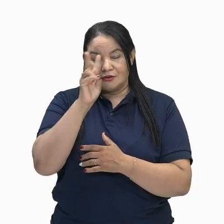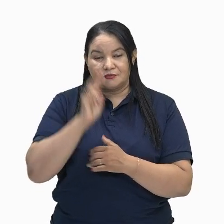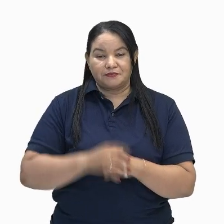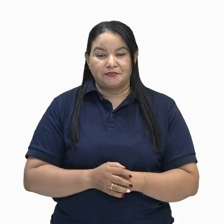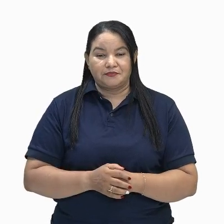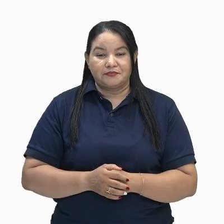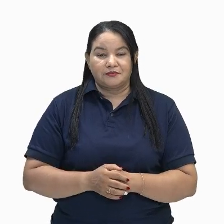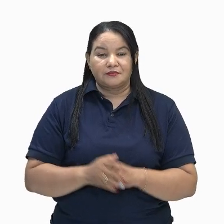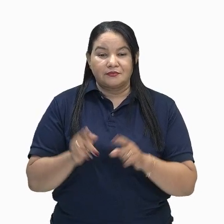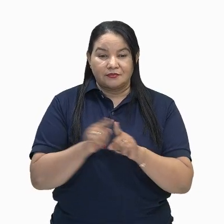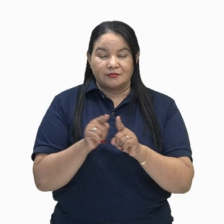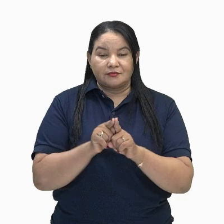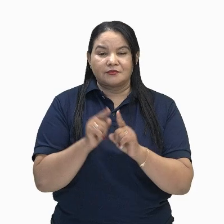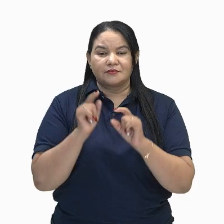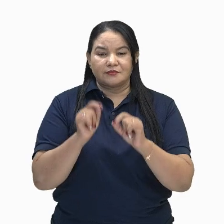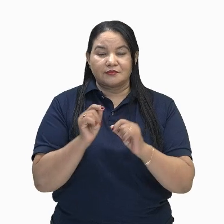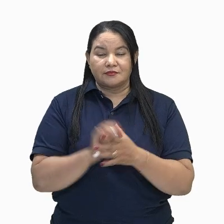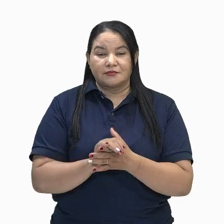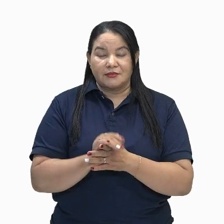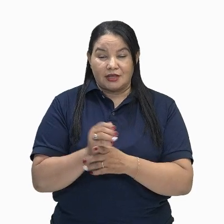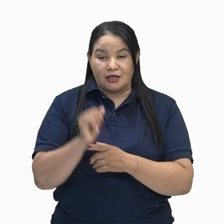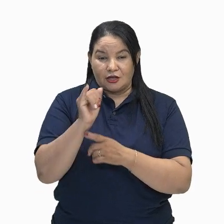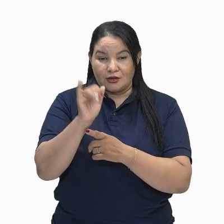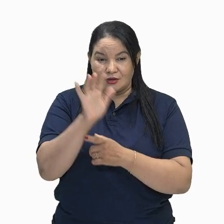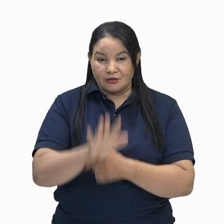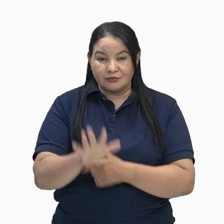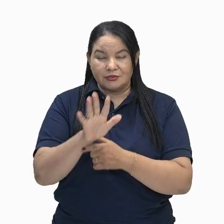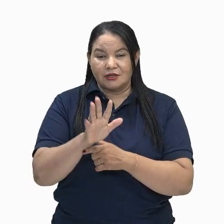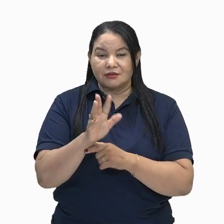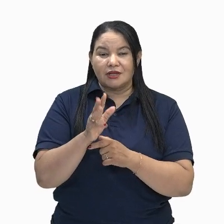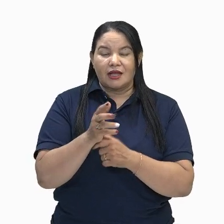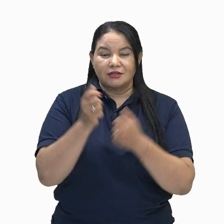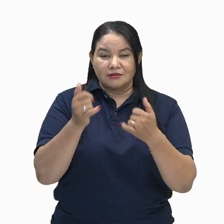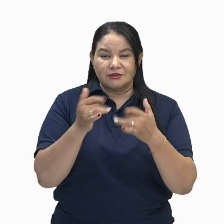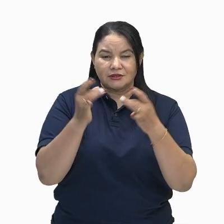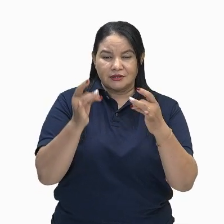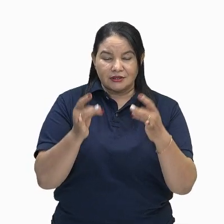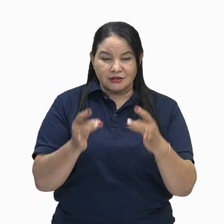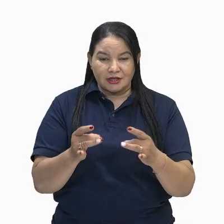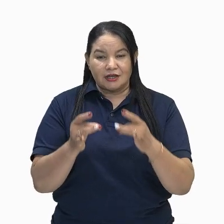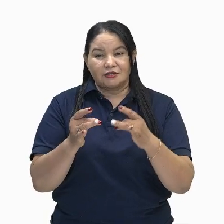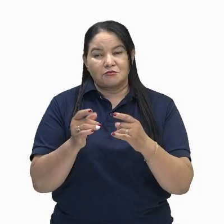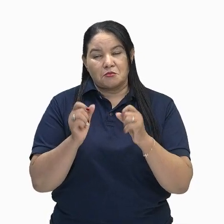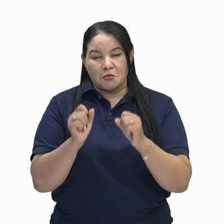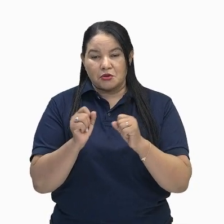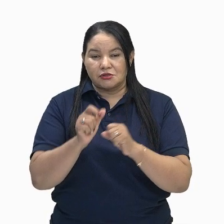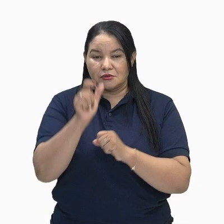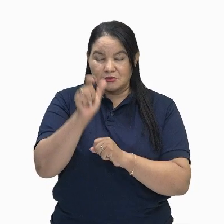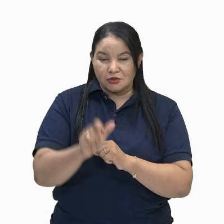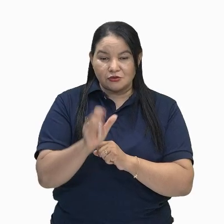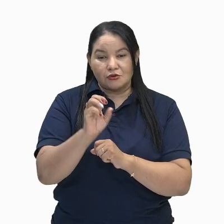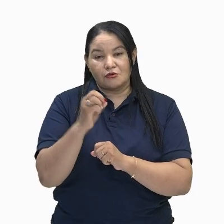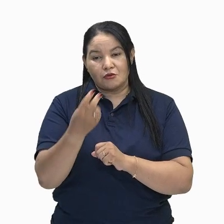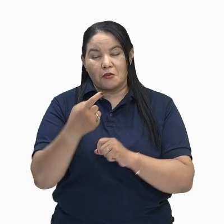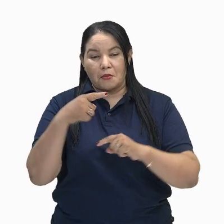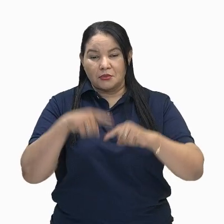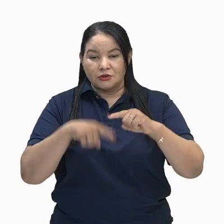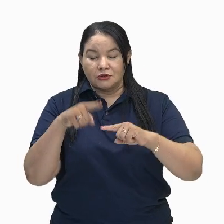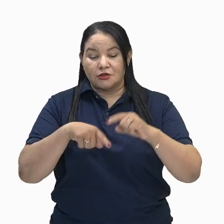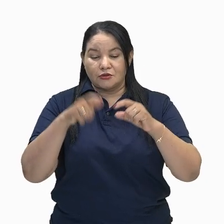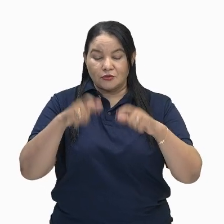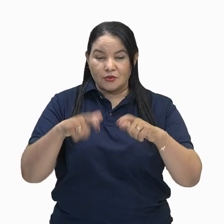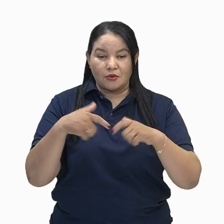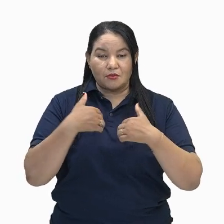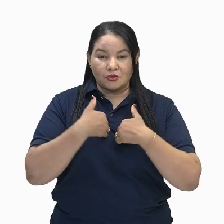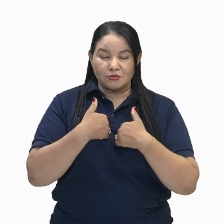em que se faz uma imagem escrita, dá detalhes de um ser, podendo ser uma pessoa, um objeto, um animal, um lugar. Então,